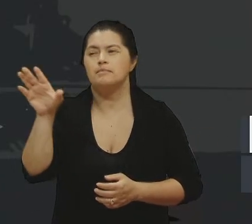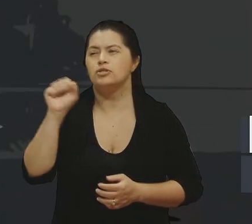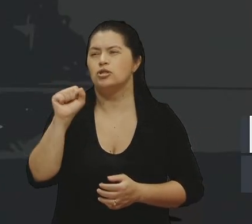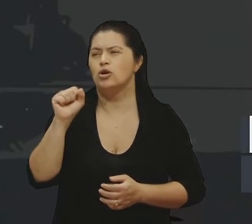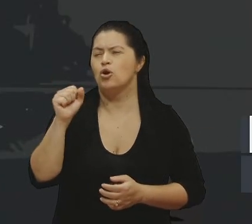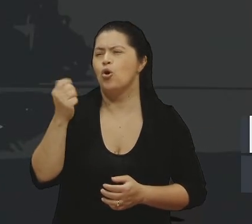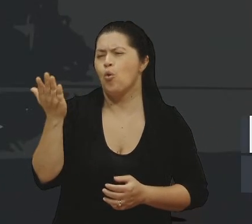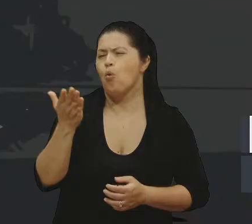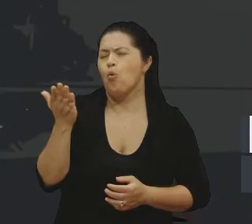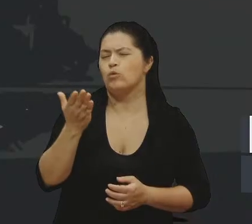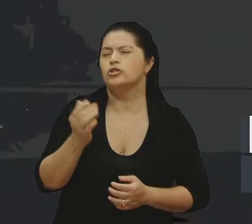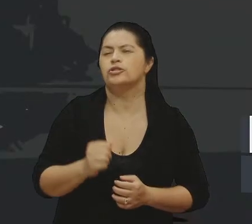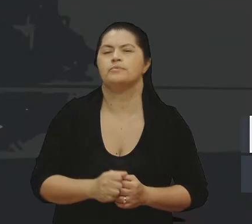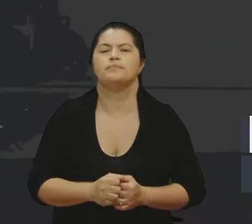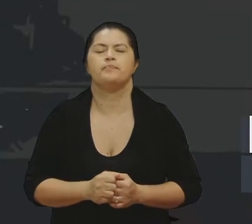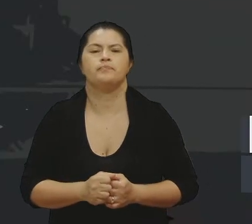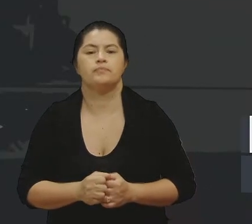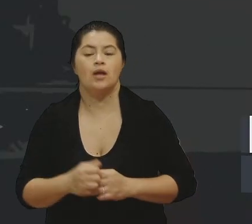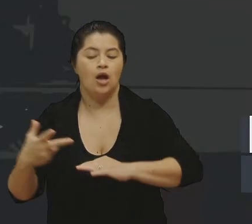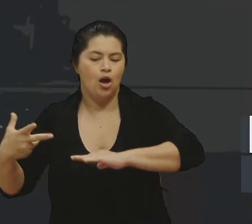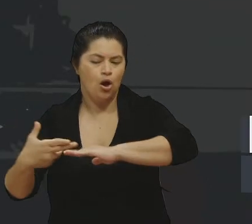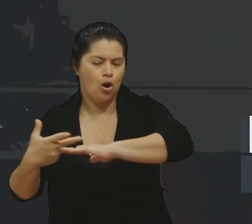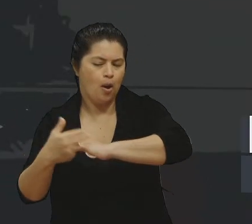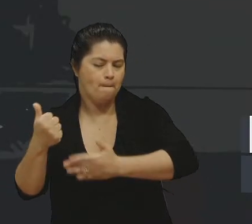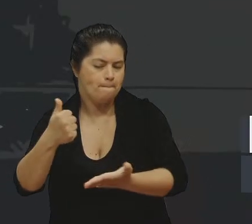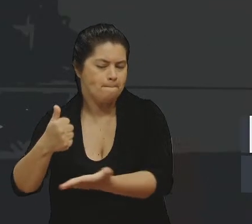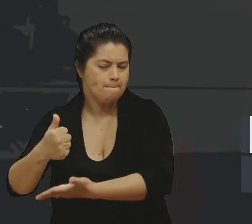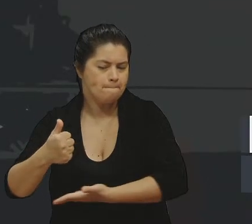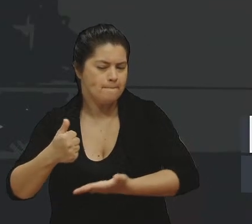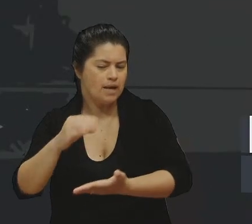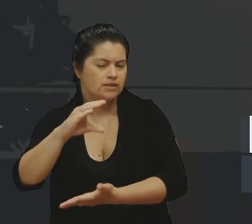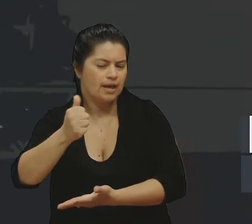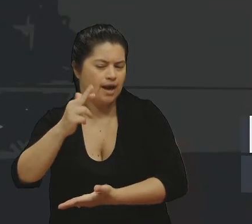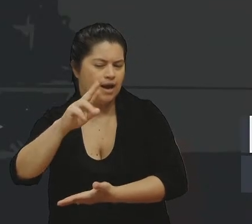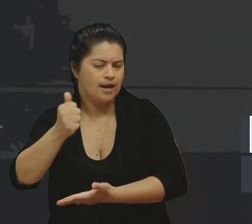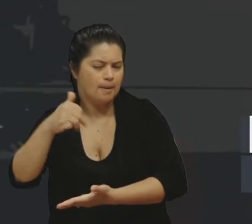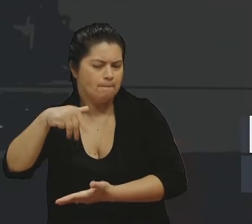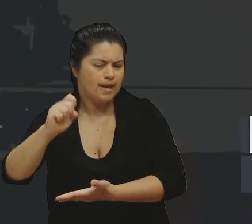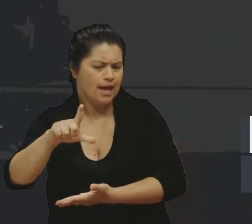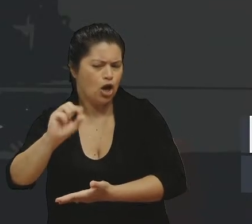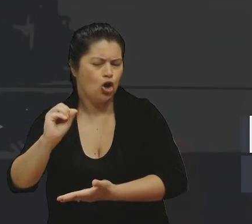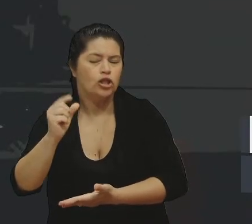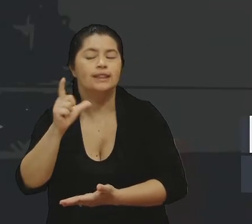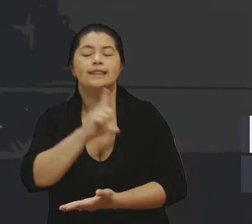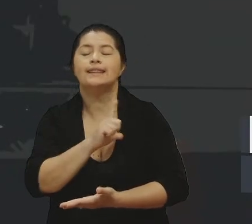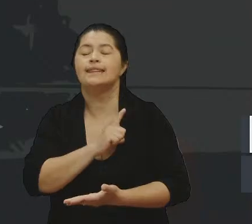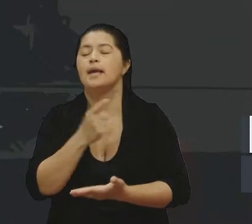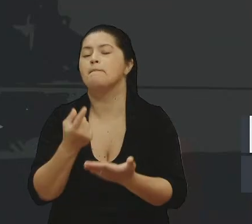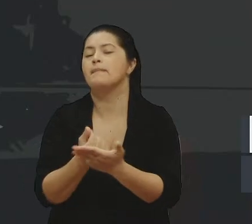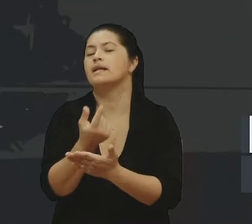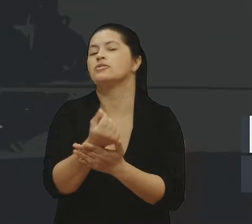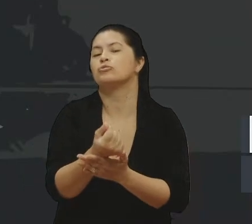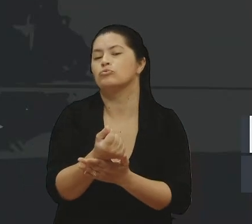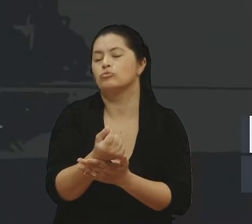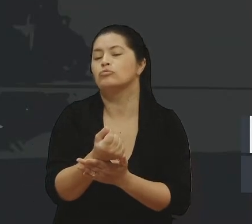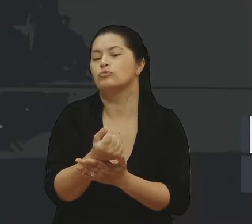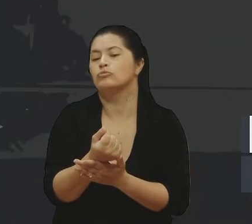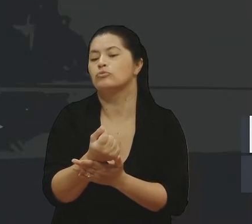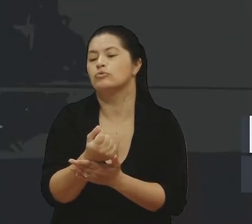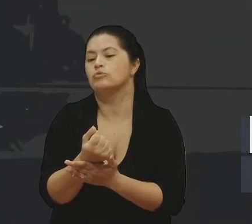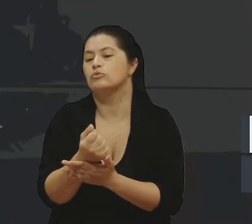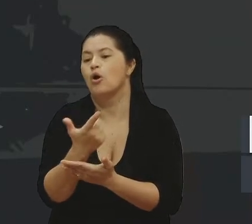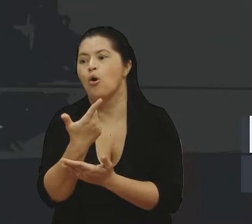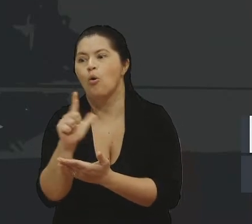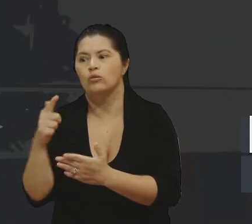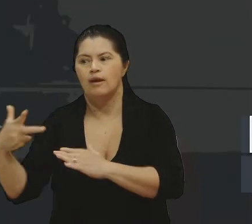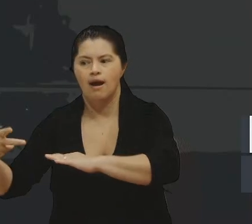posso estar errado, mas talvez uma tosa básica num caramelo tradicional tenha um preço. E a tosa de um cachorro de alta raça